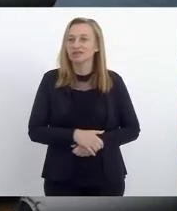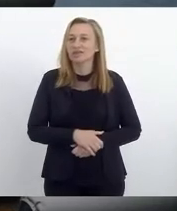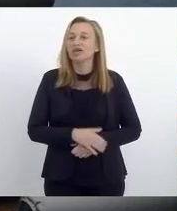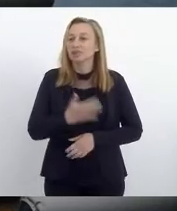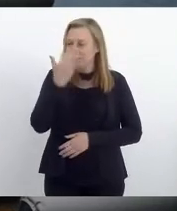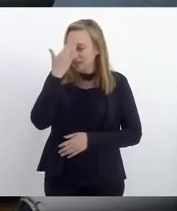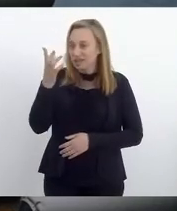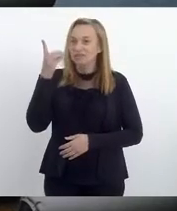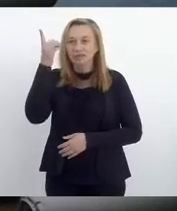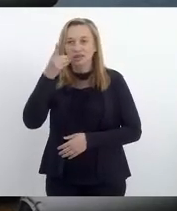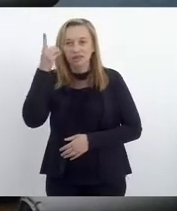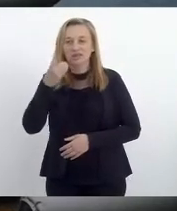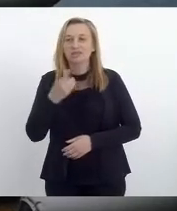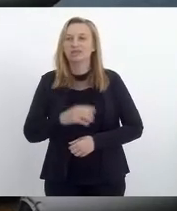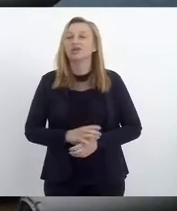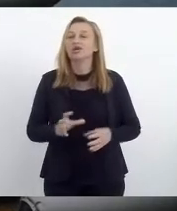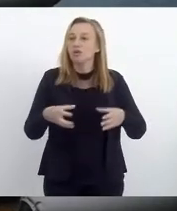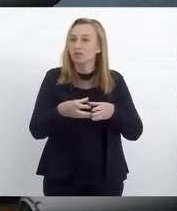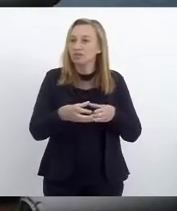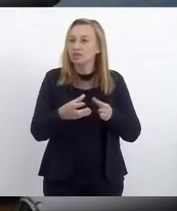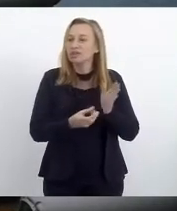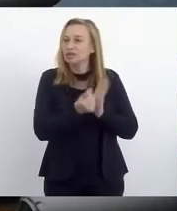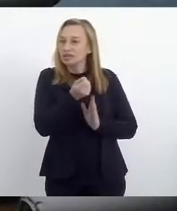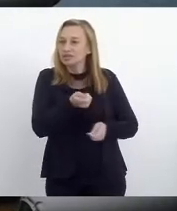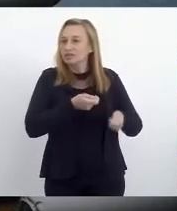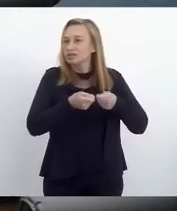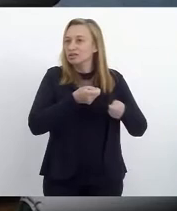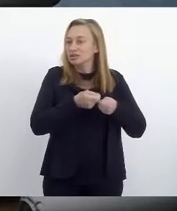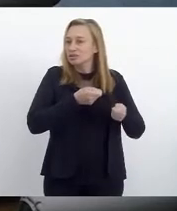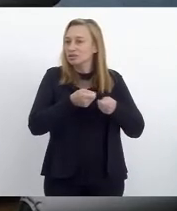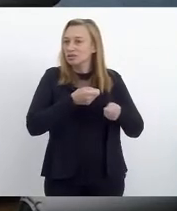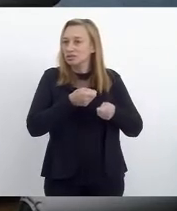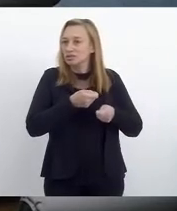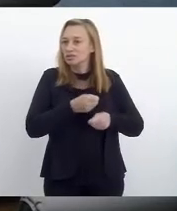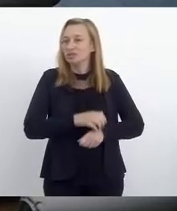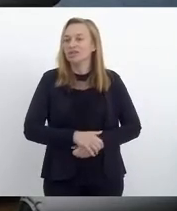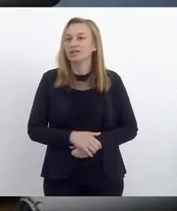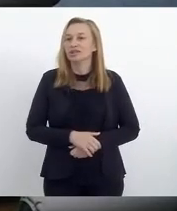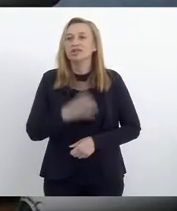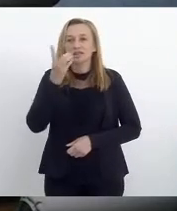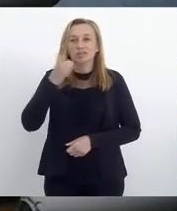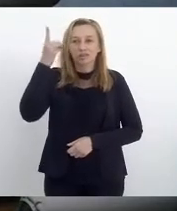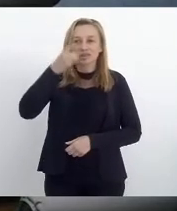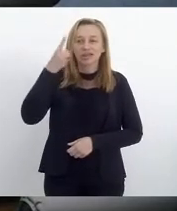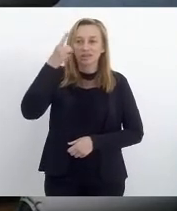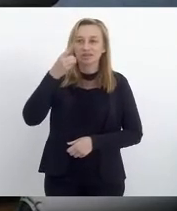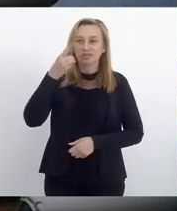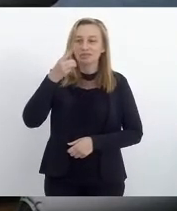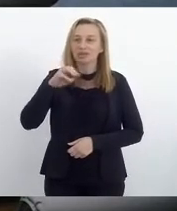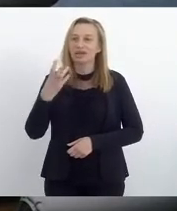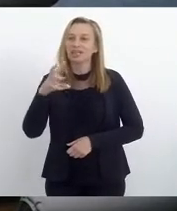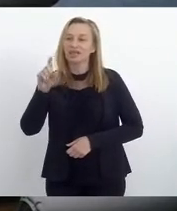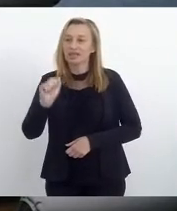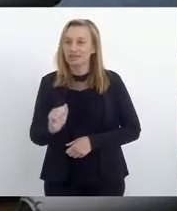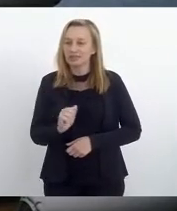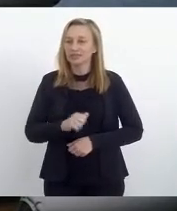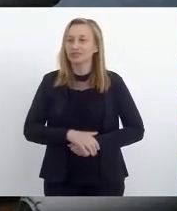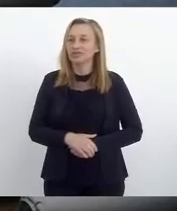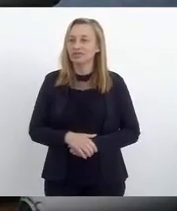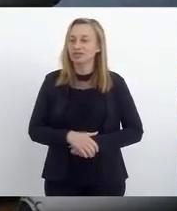Obrigada, deputado. Pela Comissão de Orçamento, Finanças, Financeira e Controle, deputado Márcio Canella.